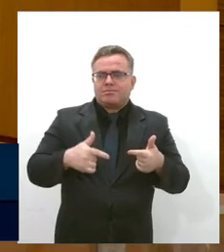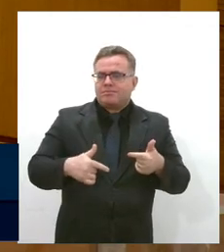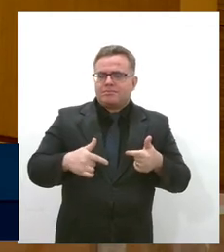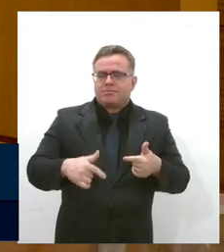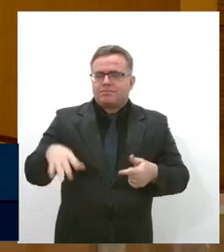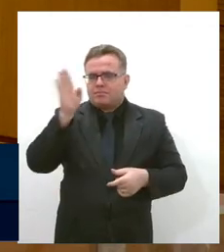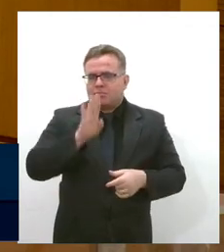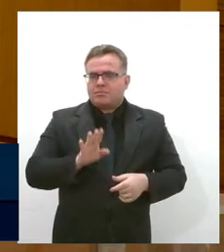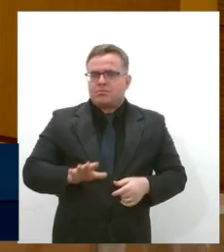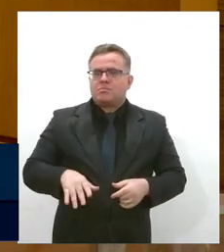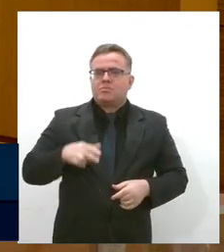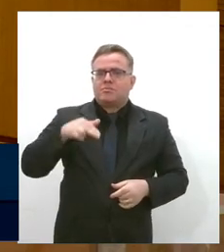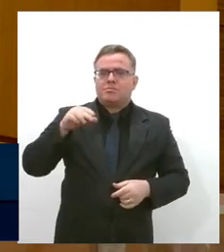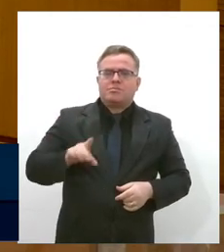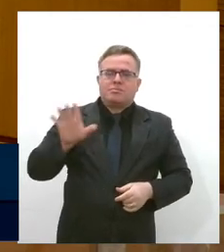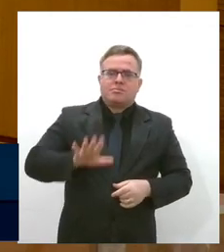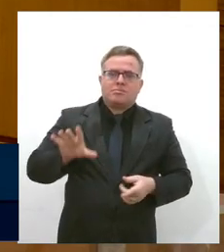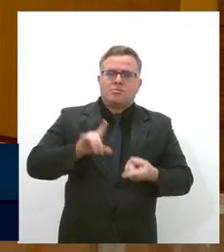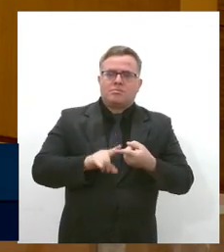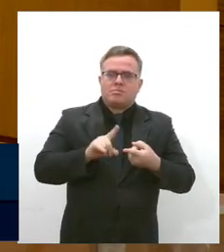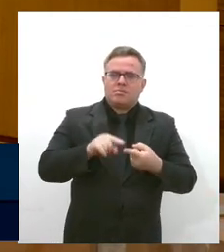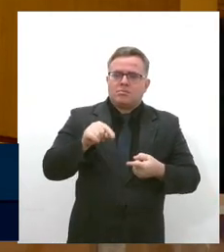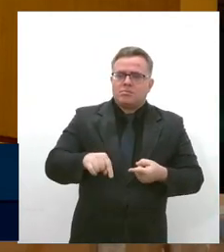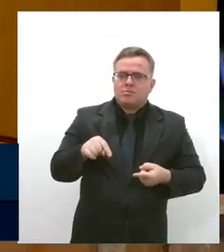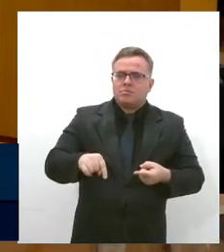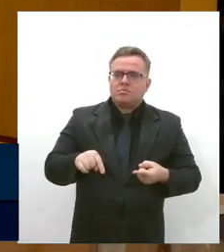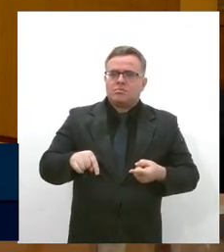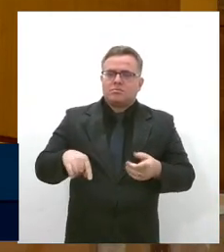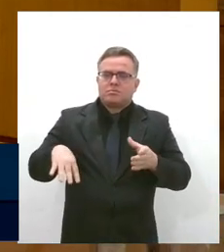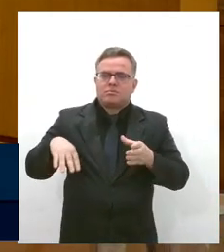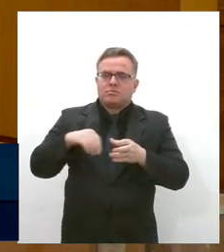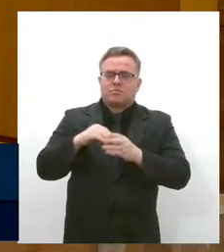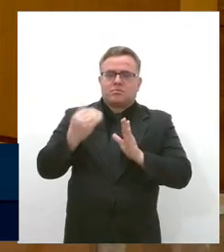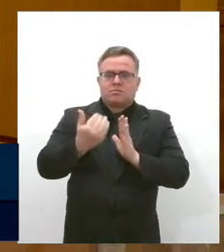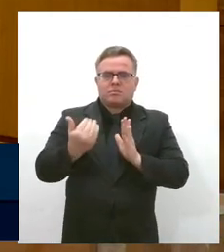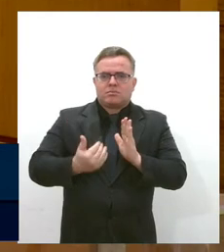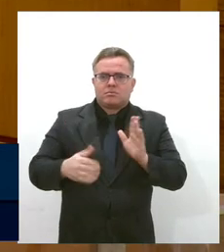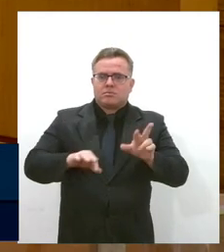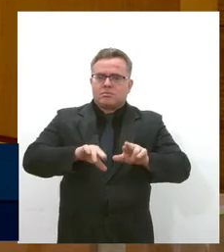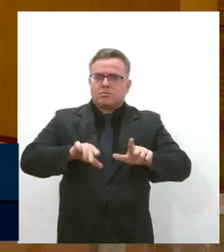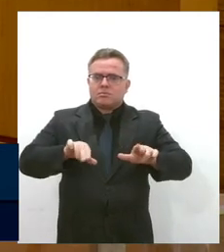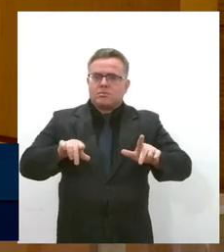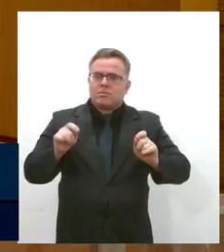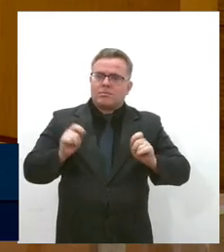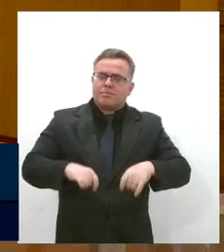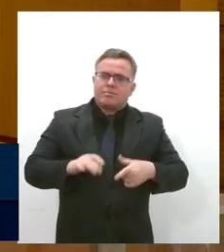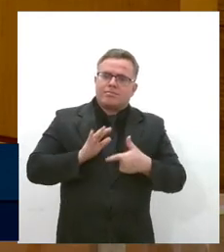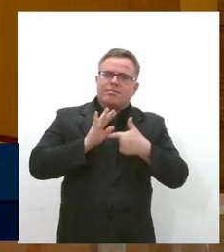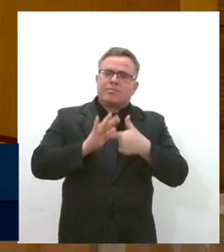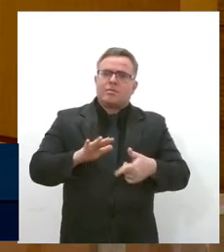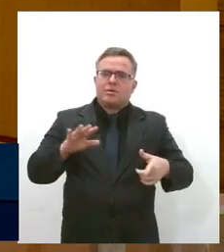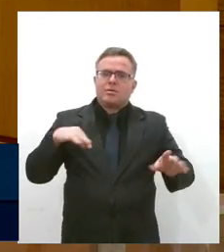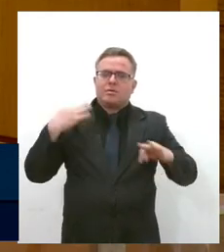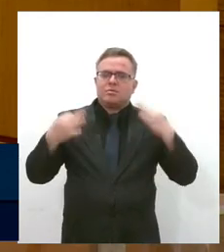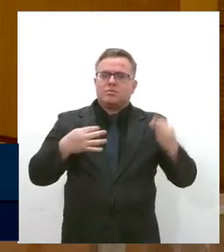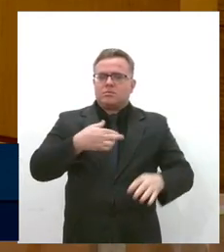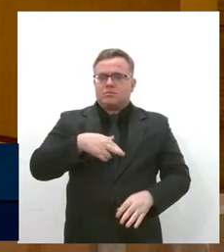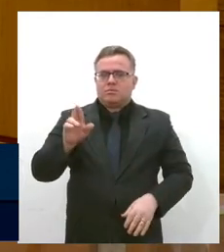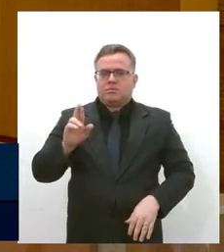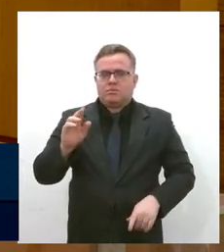Sergipe. E dentro das típicas verdadeiras variedades desse setor, destaca-se o turismo religioso, que contempla ações,